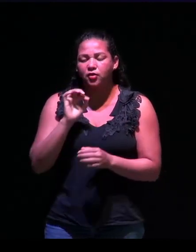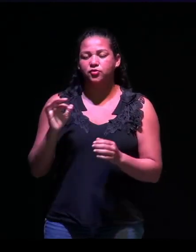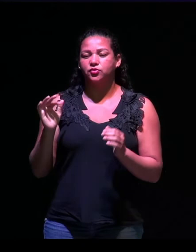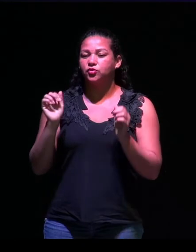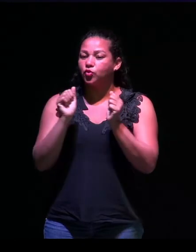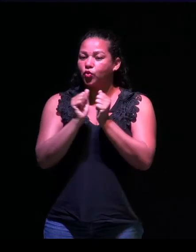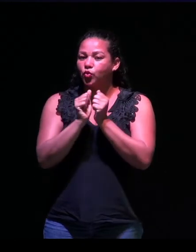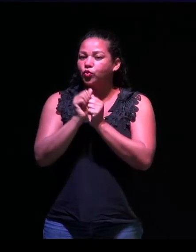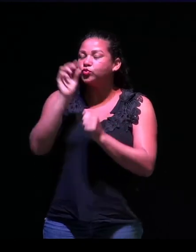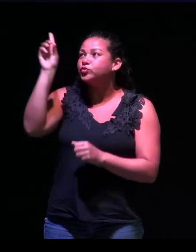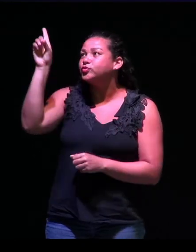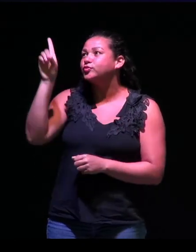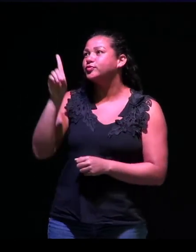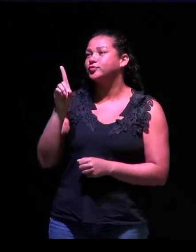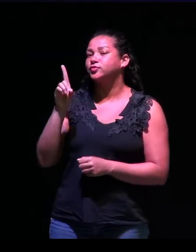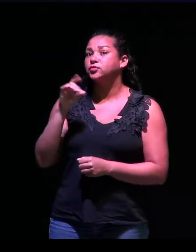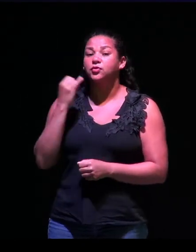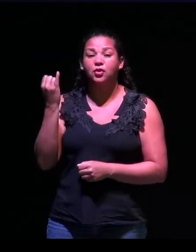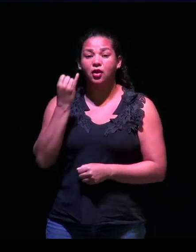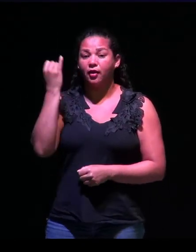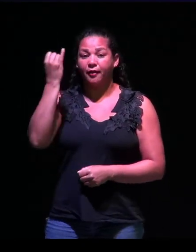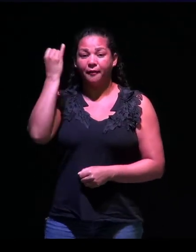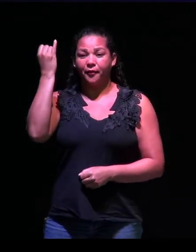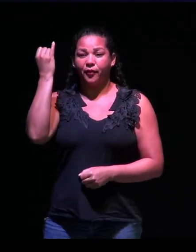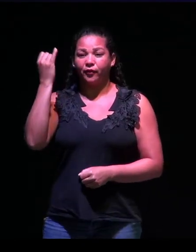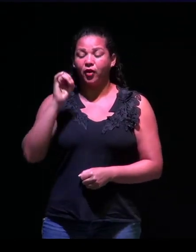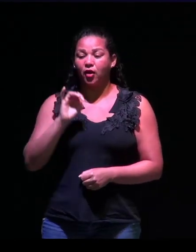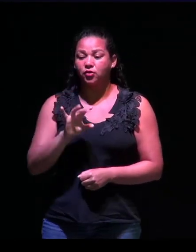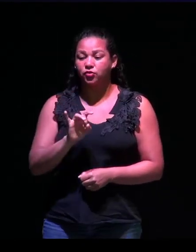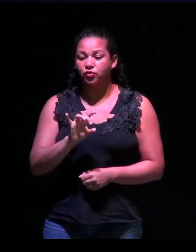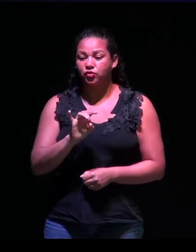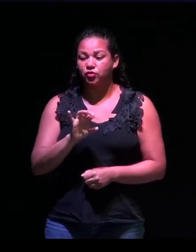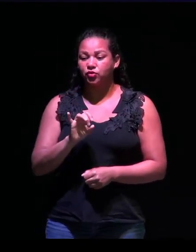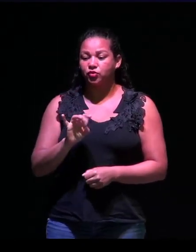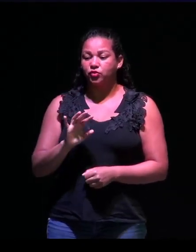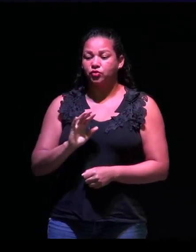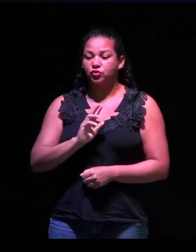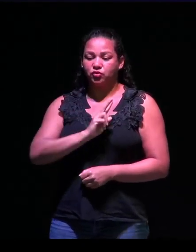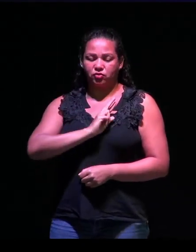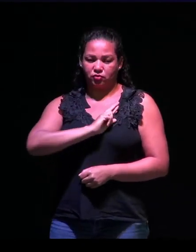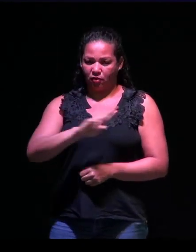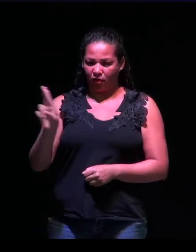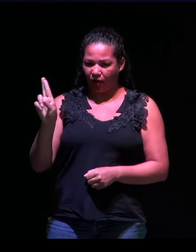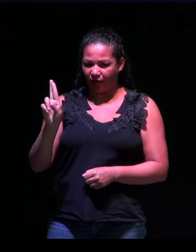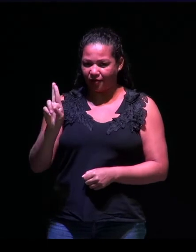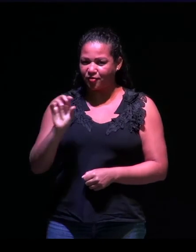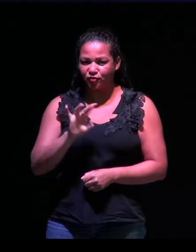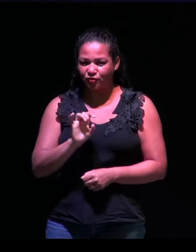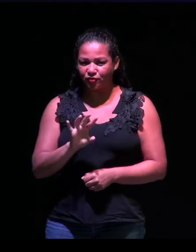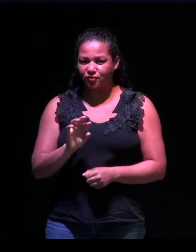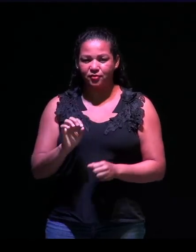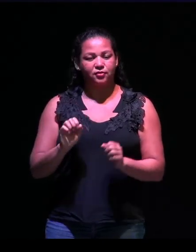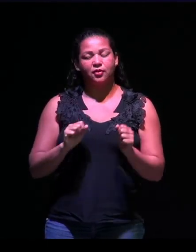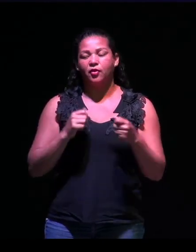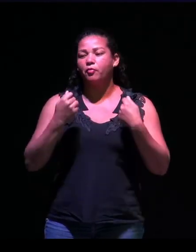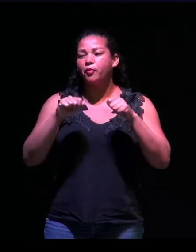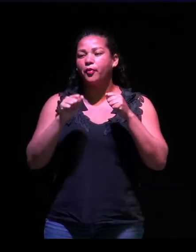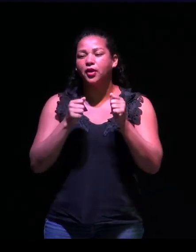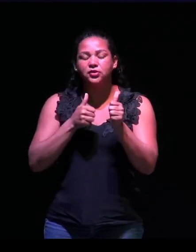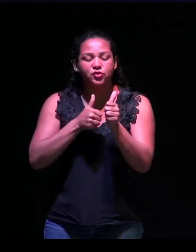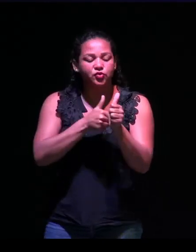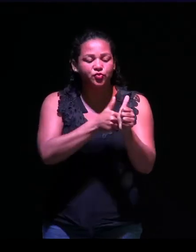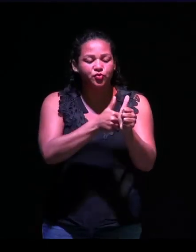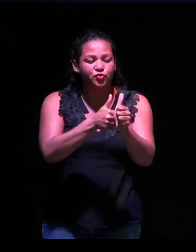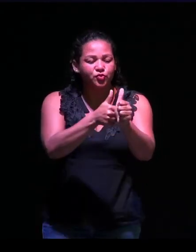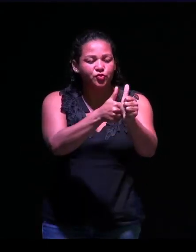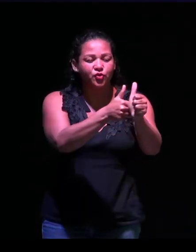muito importante, porque não basta ter uma religião. Nós temos que andar com Deus, nós temos que ser conhecidos por